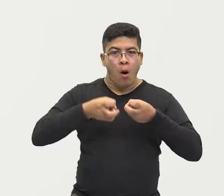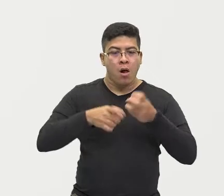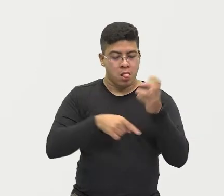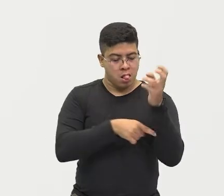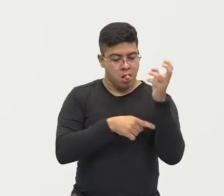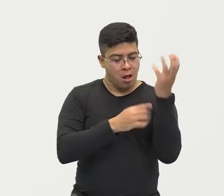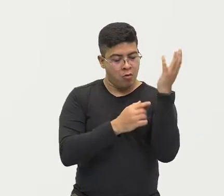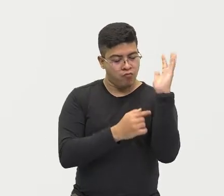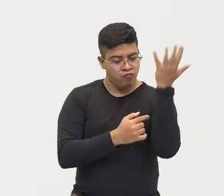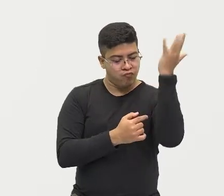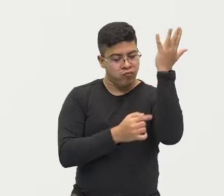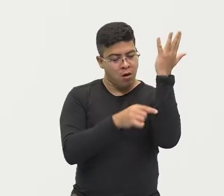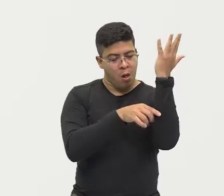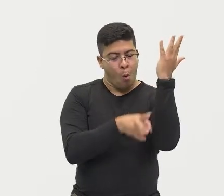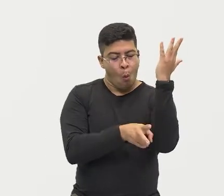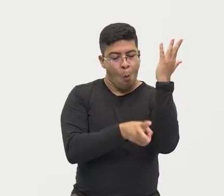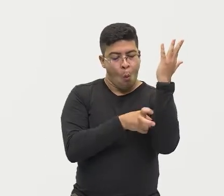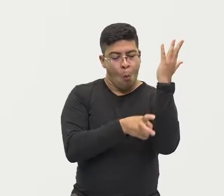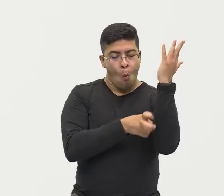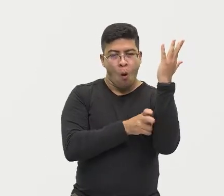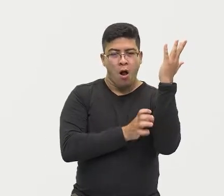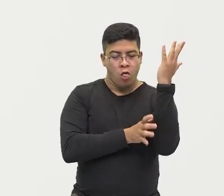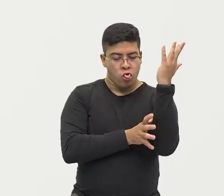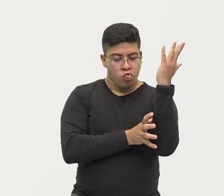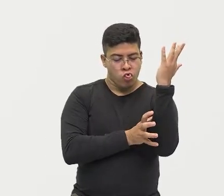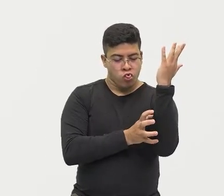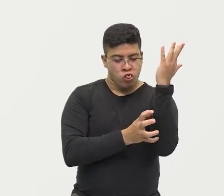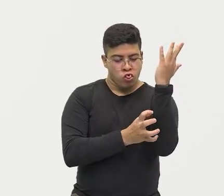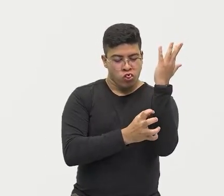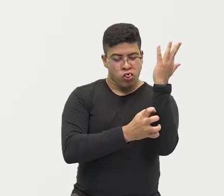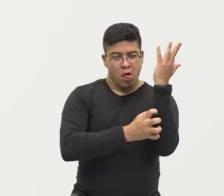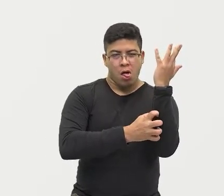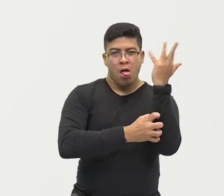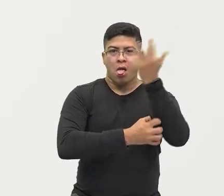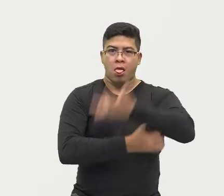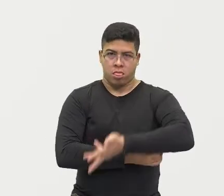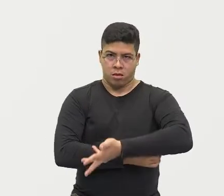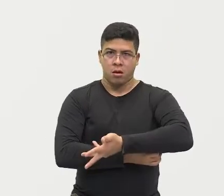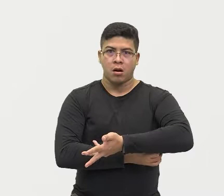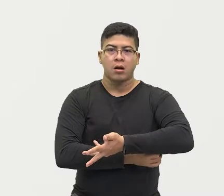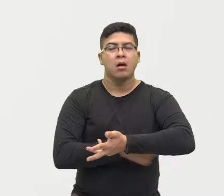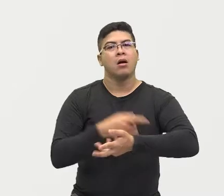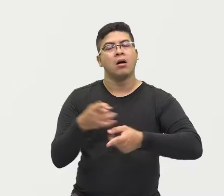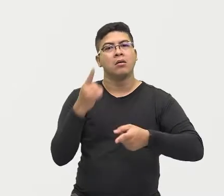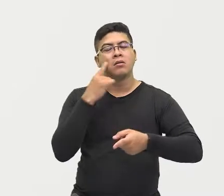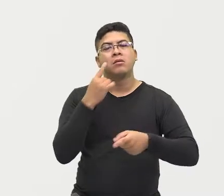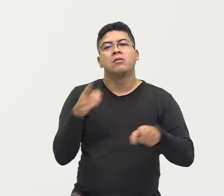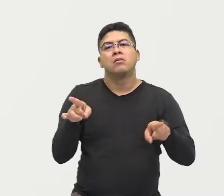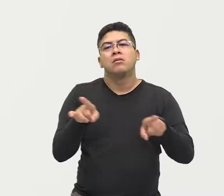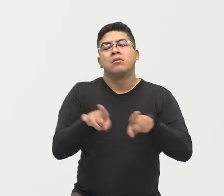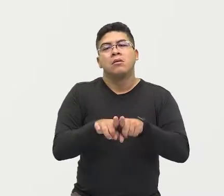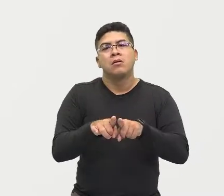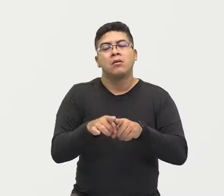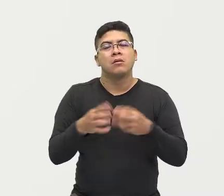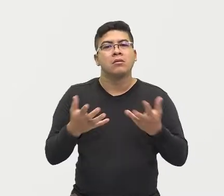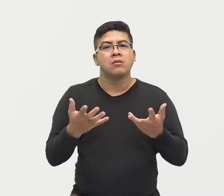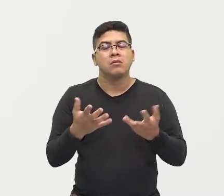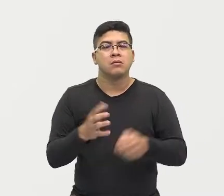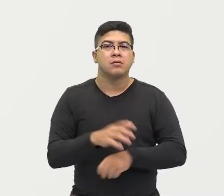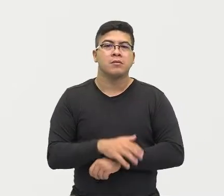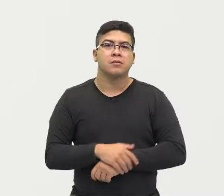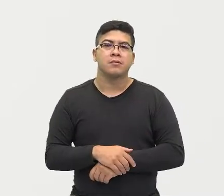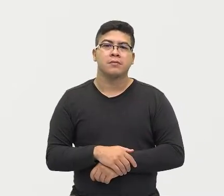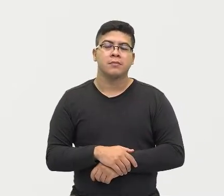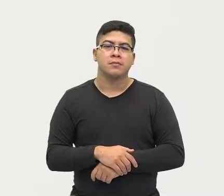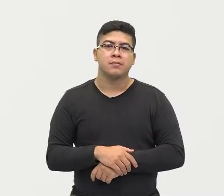essa relação que ele vai trazer, essa analogia que ele vai fazer com o caboclo ali da região do